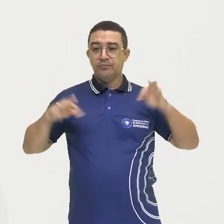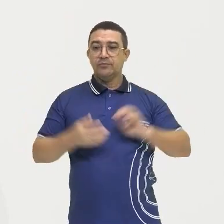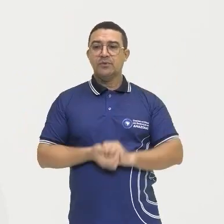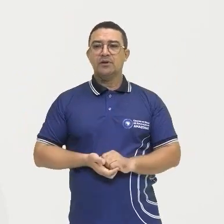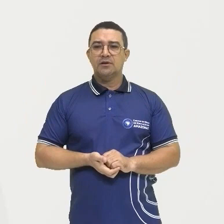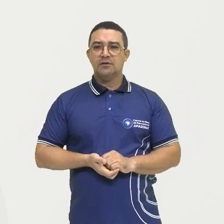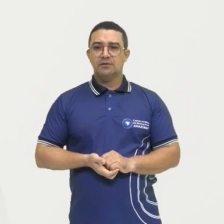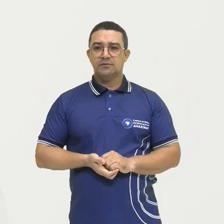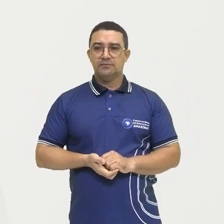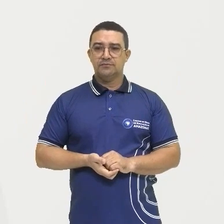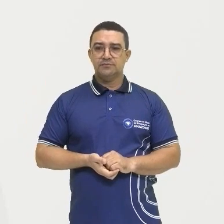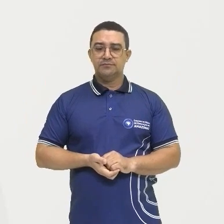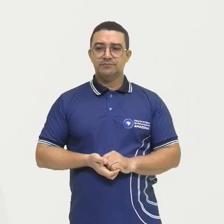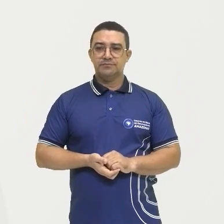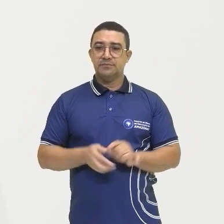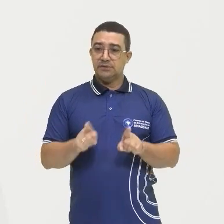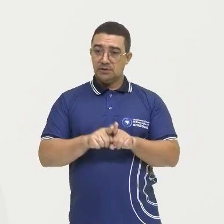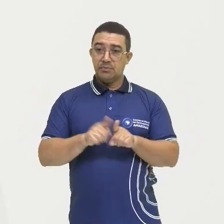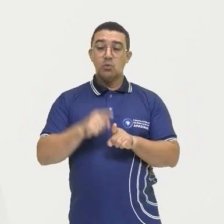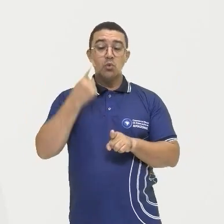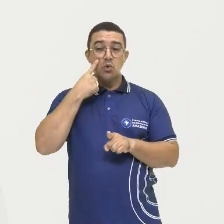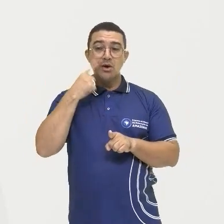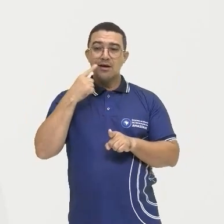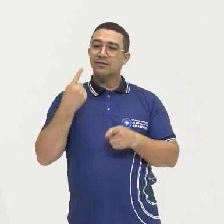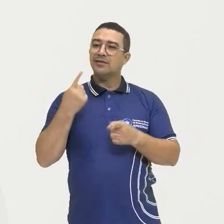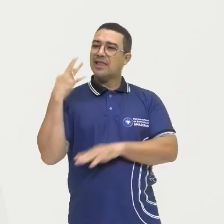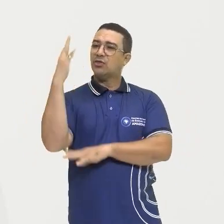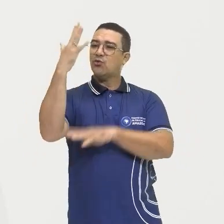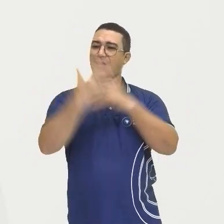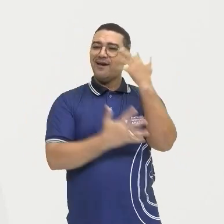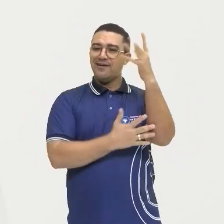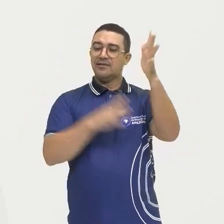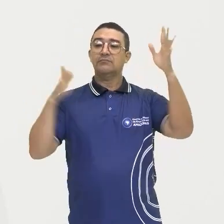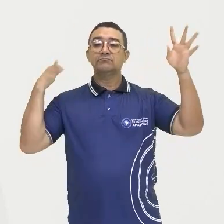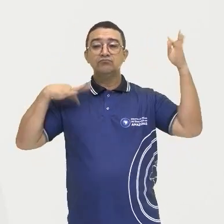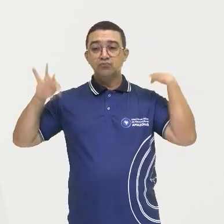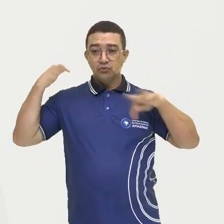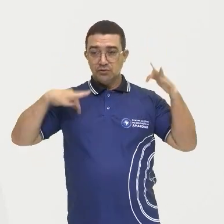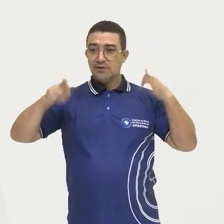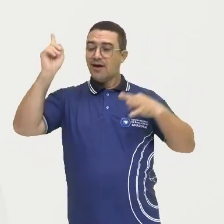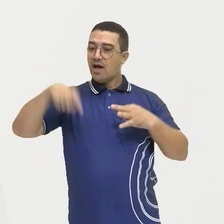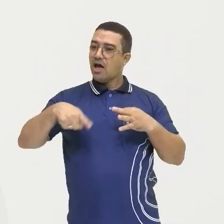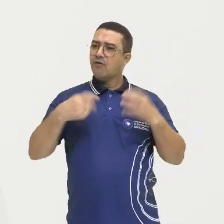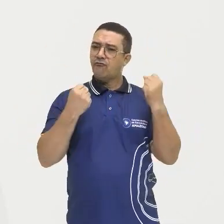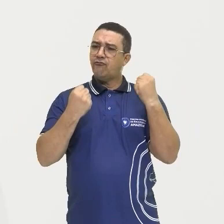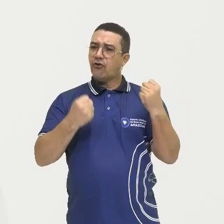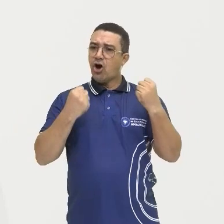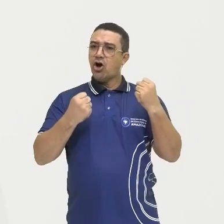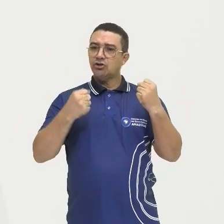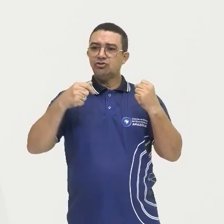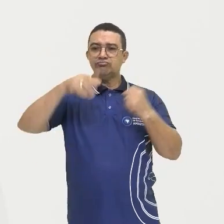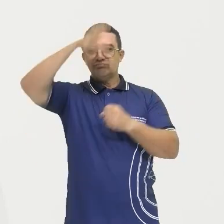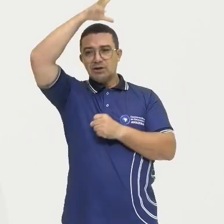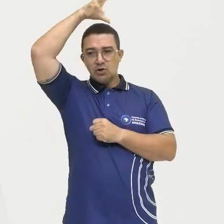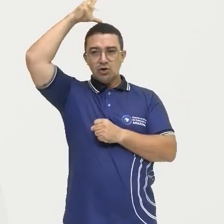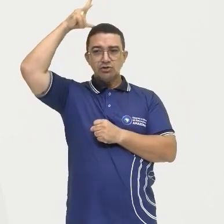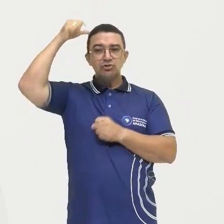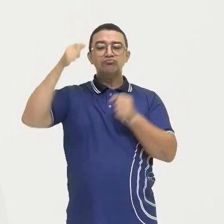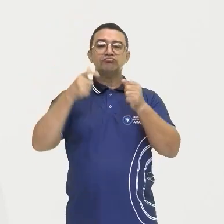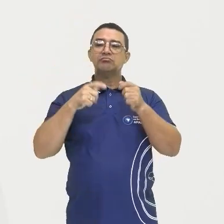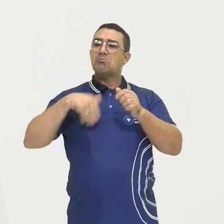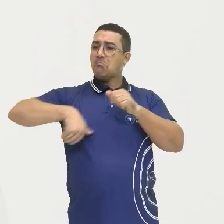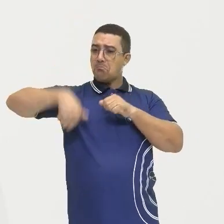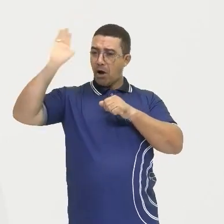viu também a questão do ecoturismo, que é bastante forte e é o segmento industrial que mais cresce na